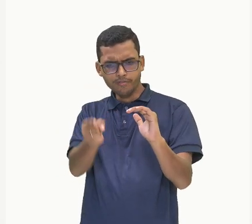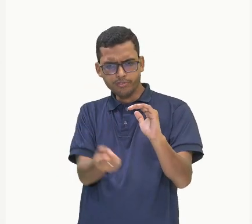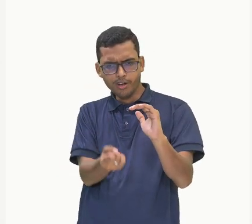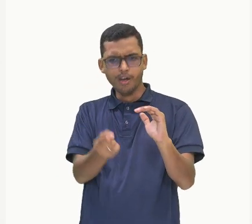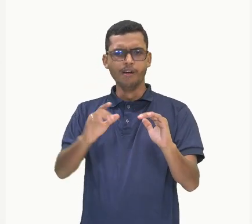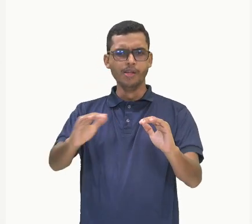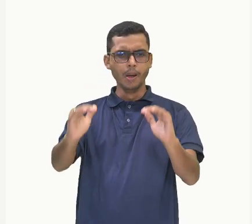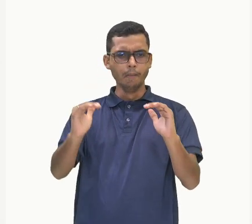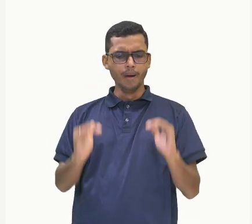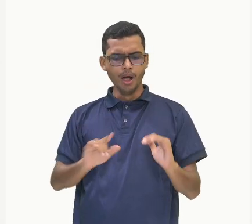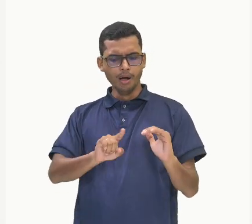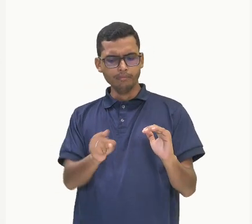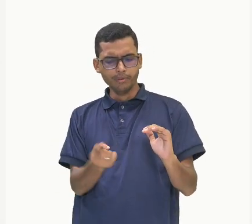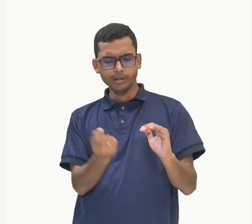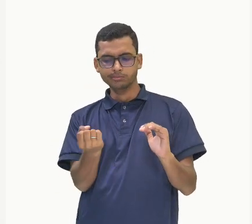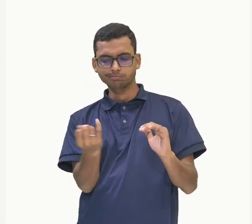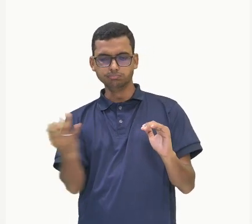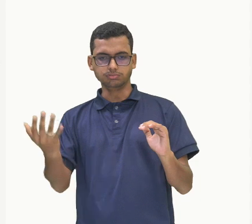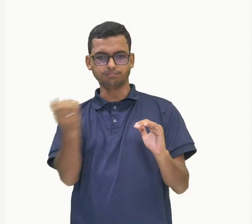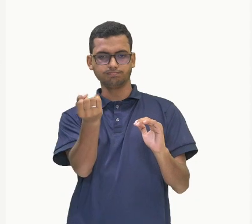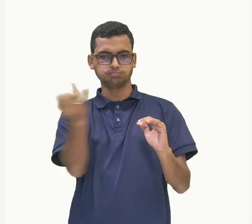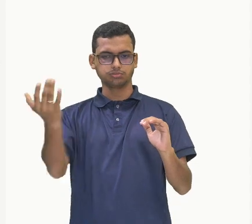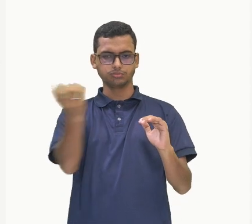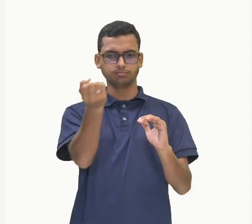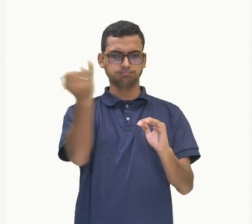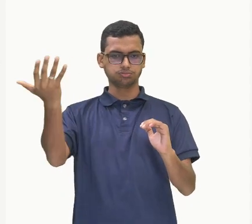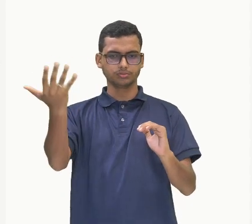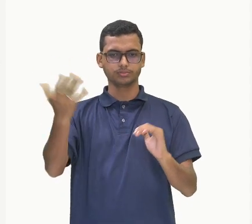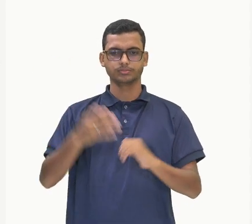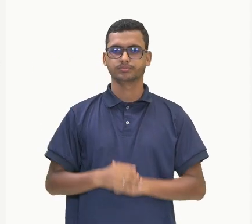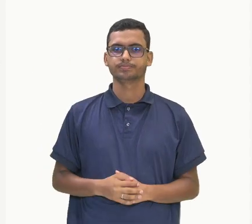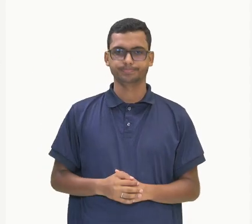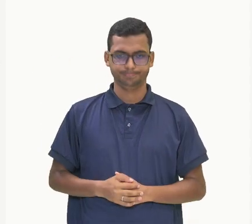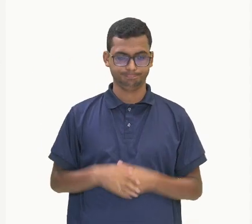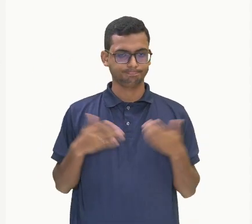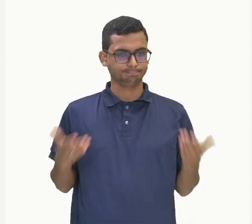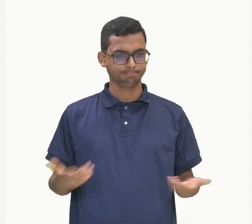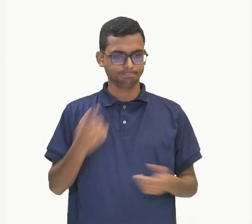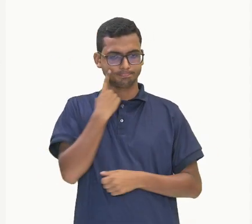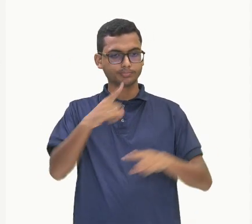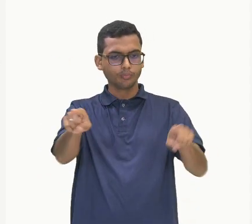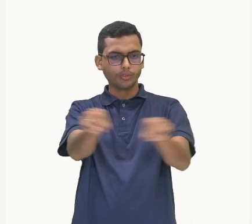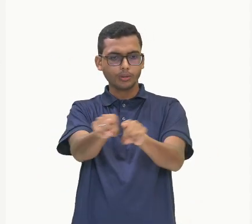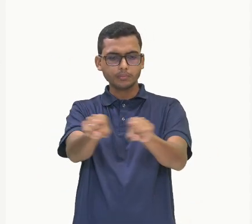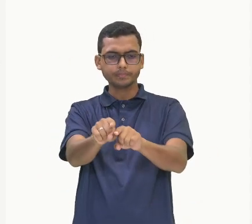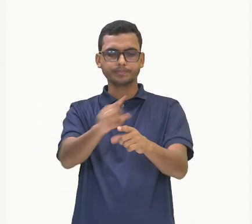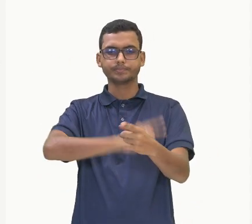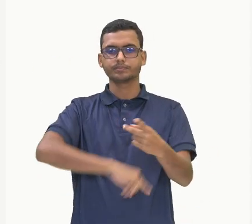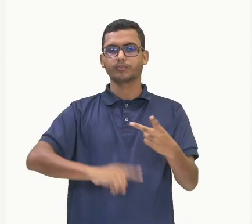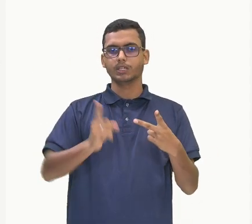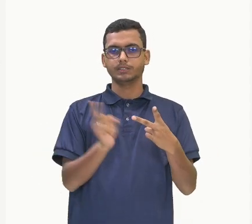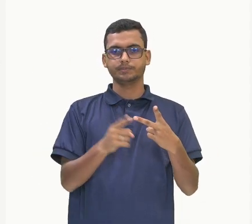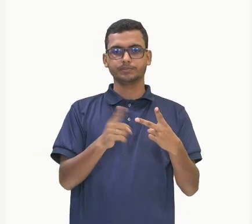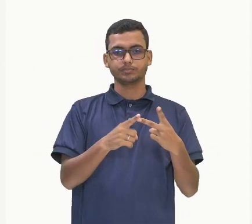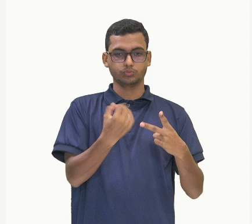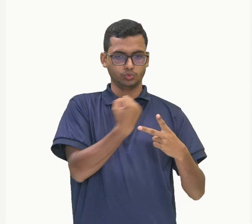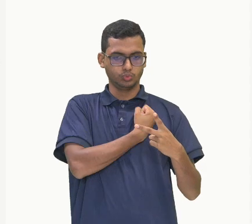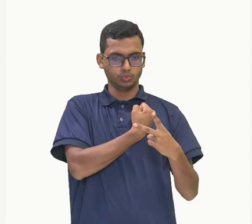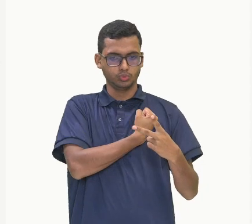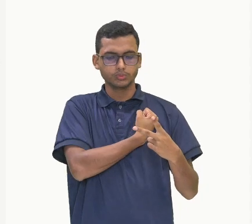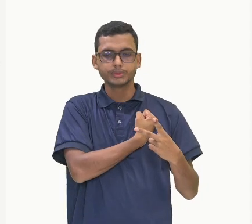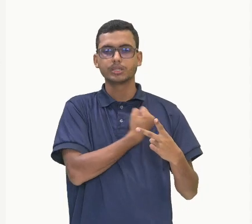eu vou escrever o número a vírgula embaixo da vírgula. Igualar o número de casas decimais das